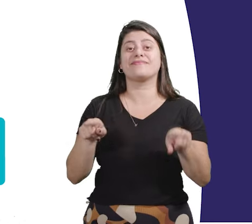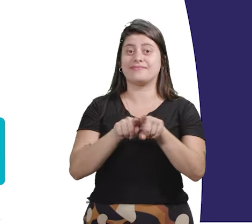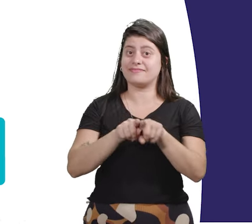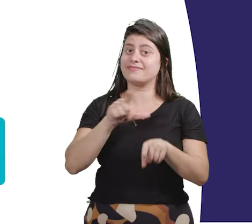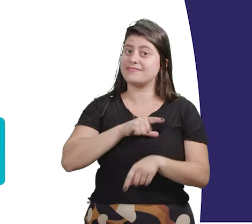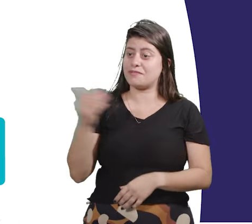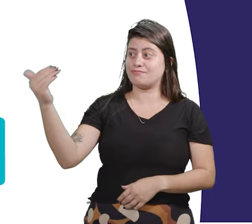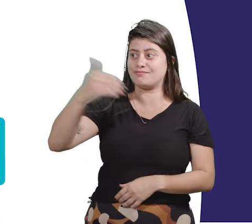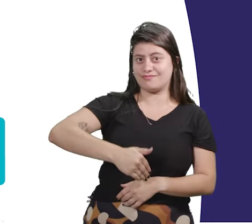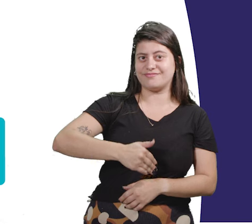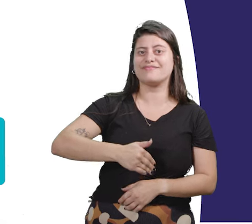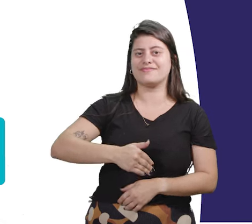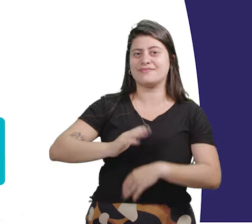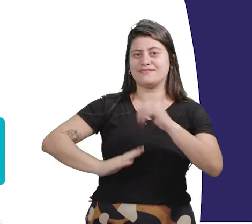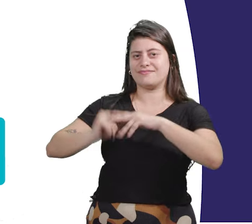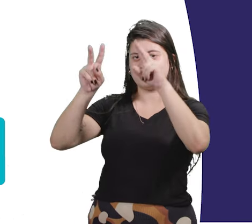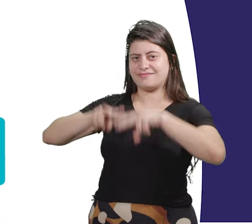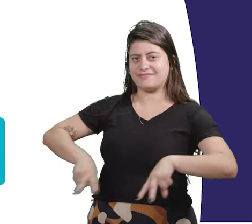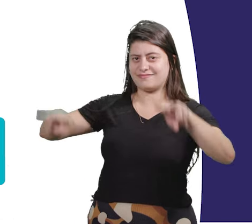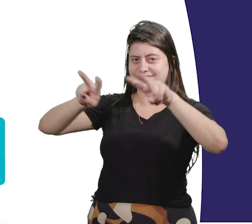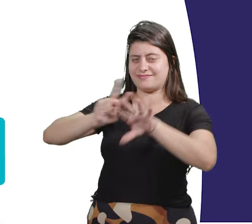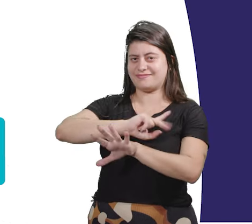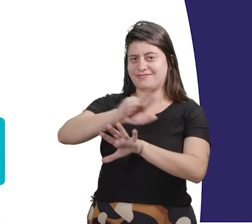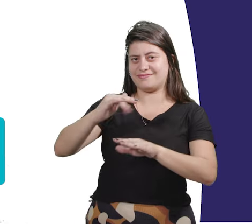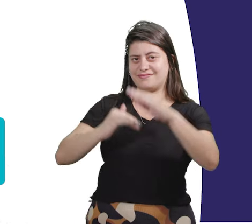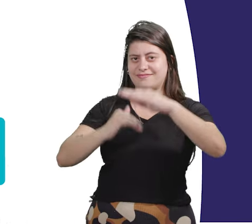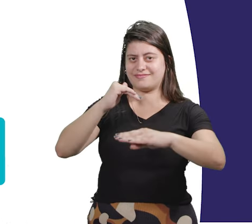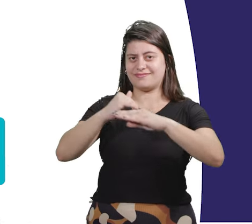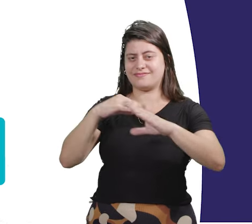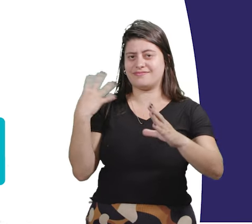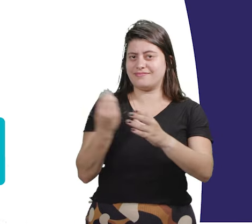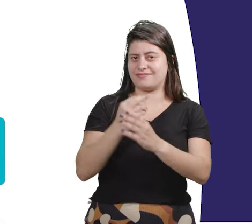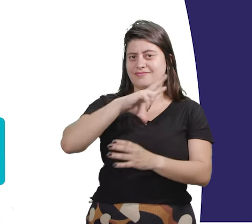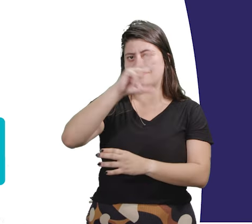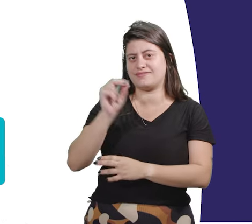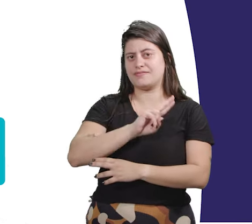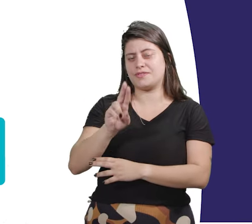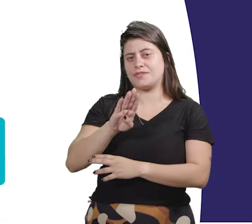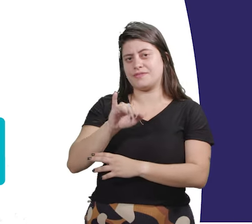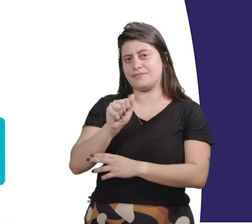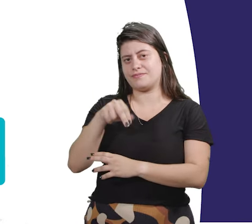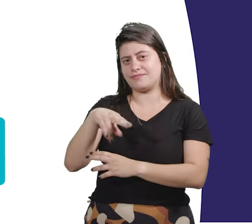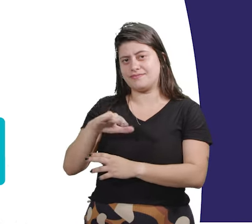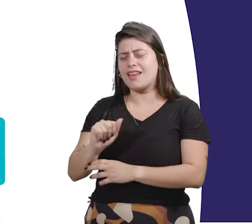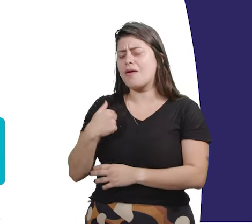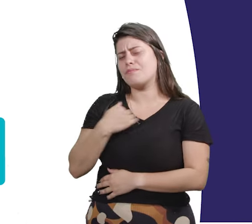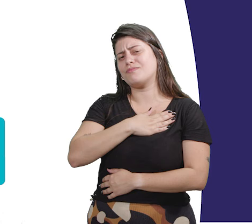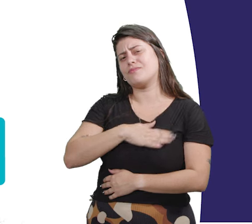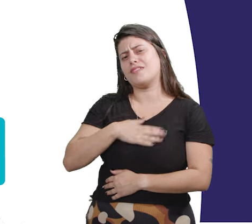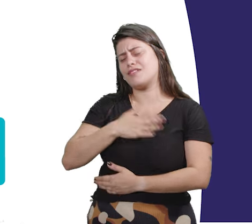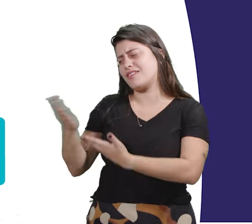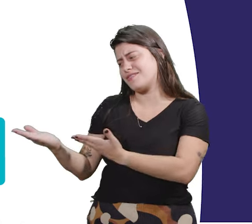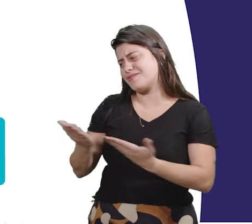de diversidade, equidade e inclusão do Senac, a Bianca Loyola. Olá, Bianca, é um grande prazer te receber aqui com a gente